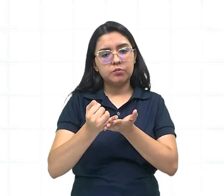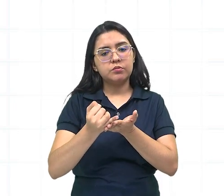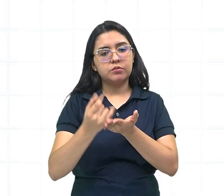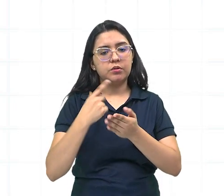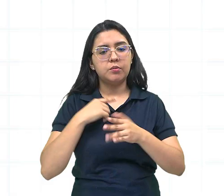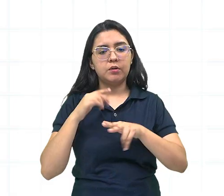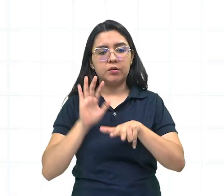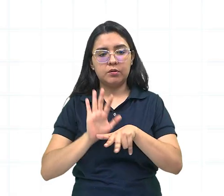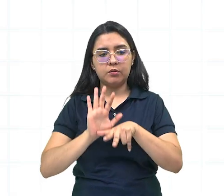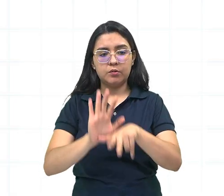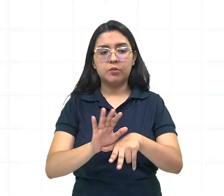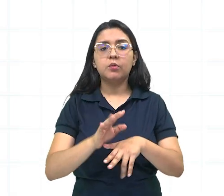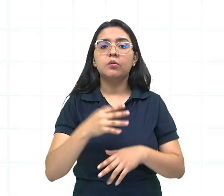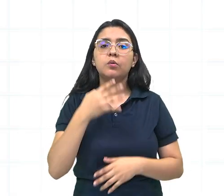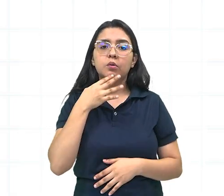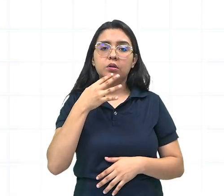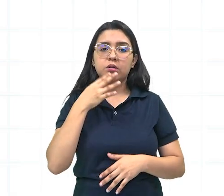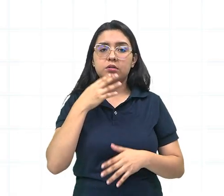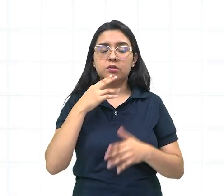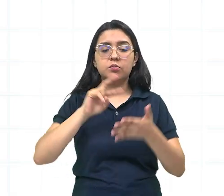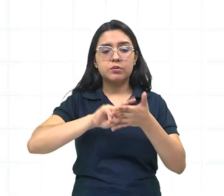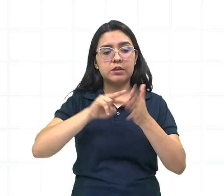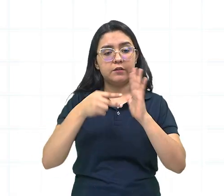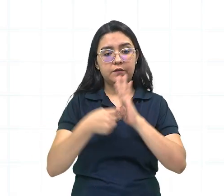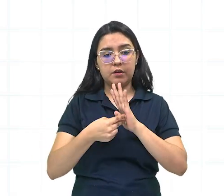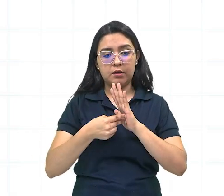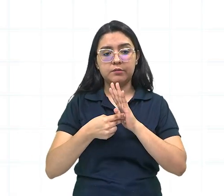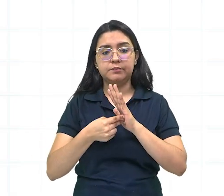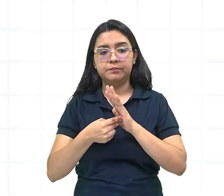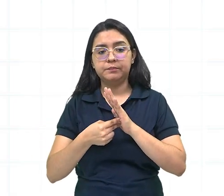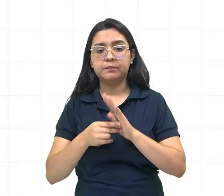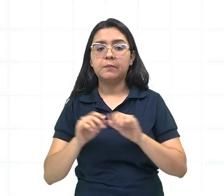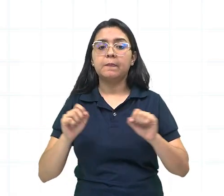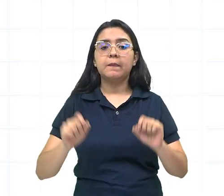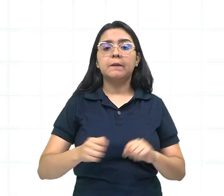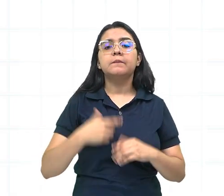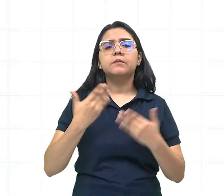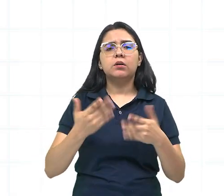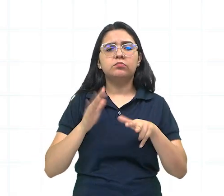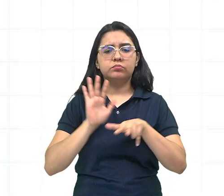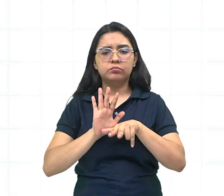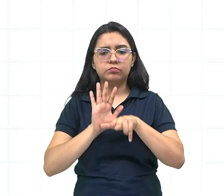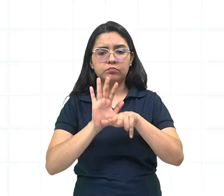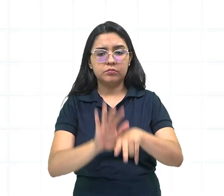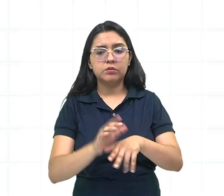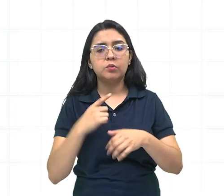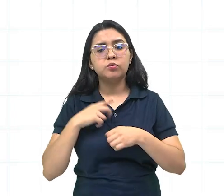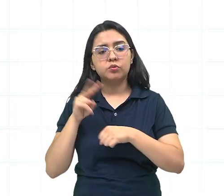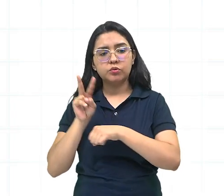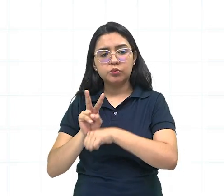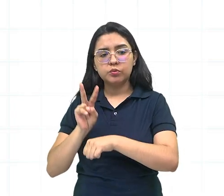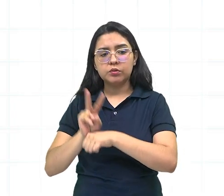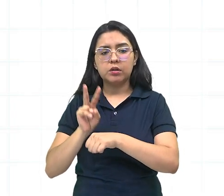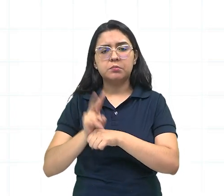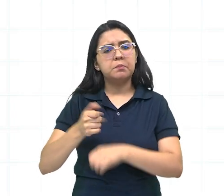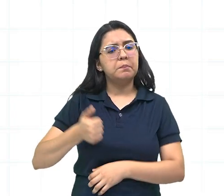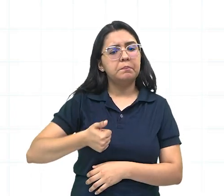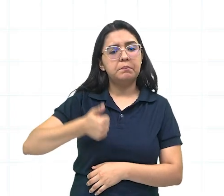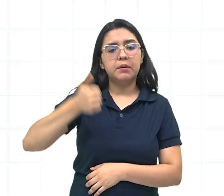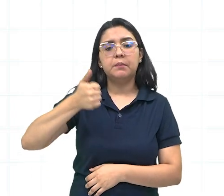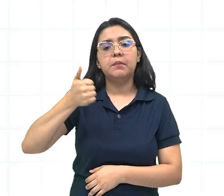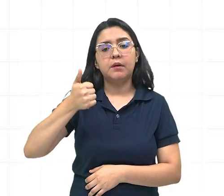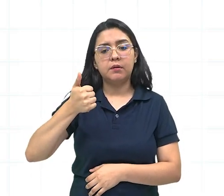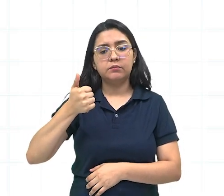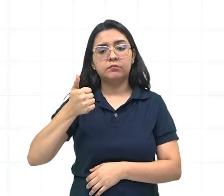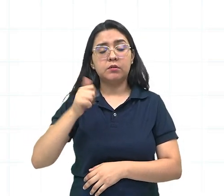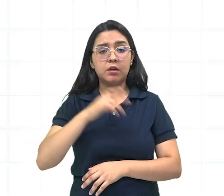socorros, conhecendo o significado desse termo. Primeiros socorros são os cuidados iniciais prestados a